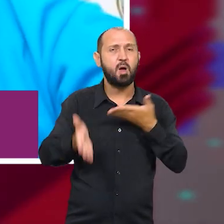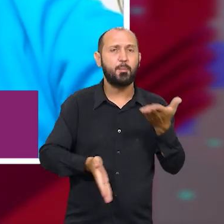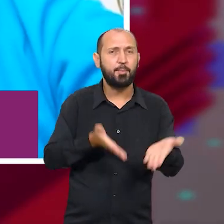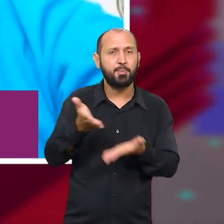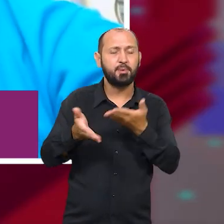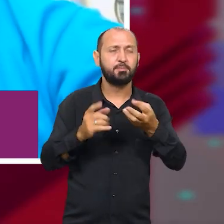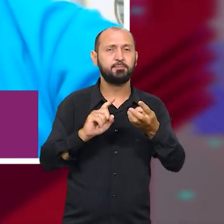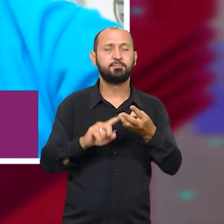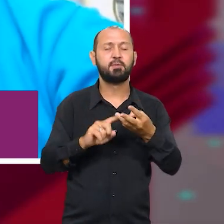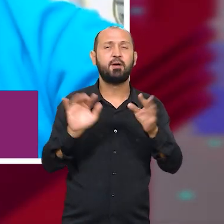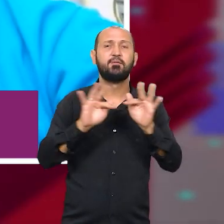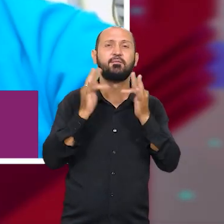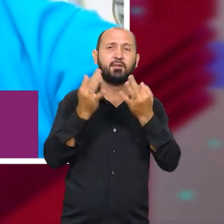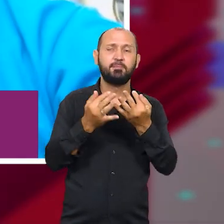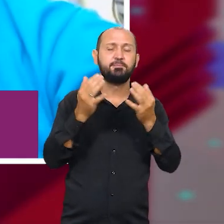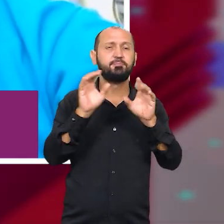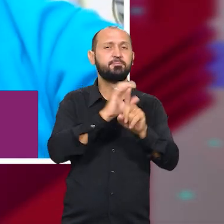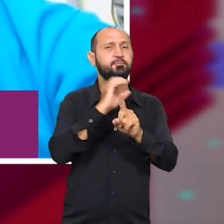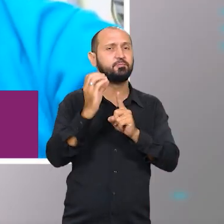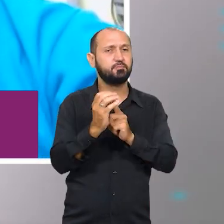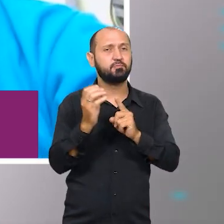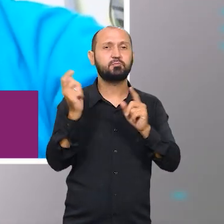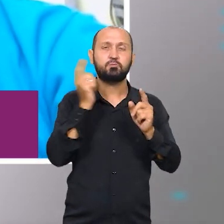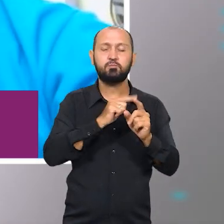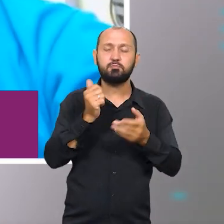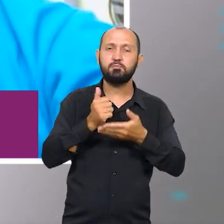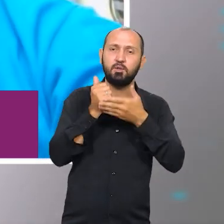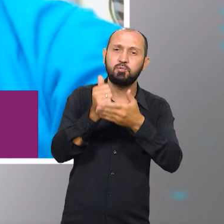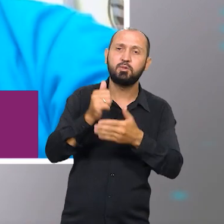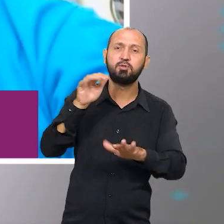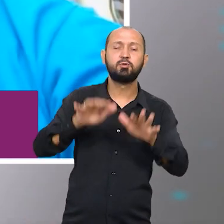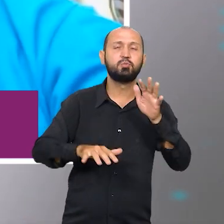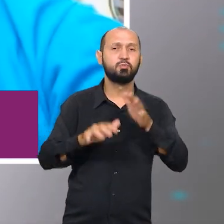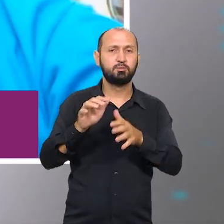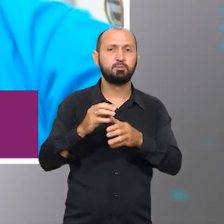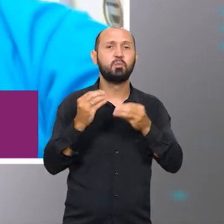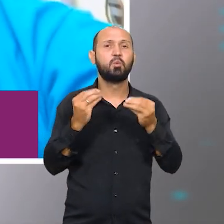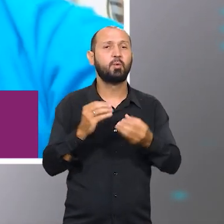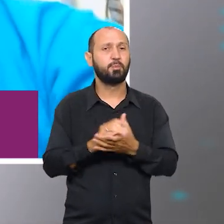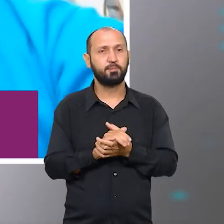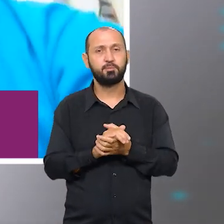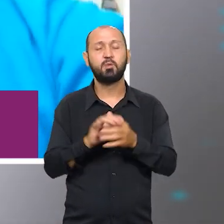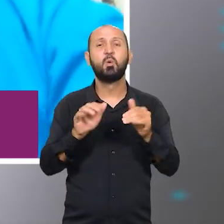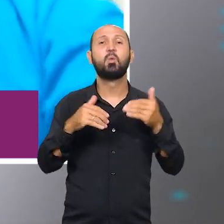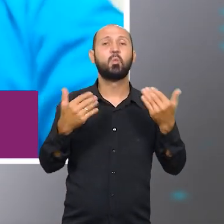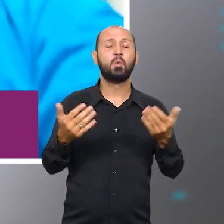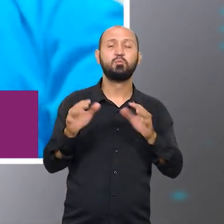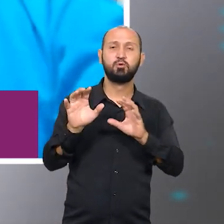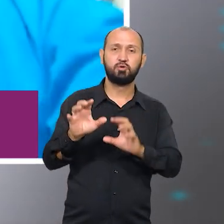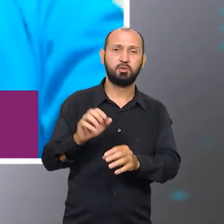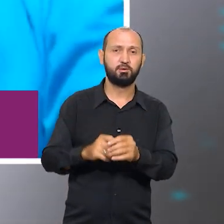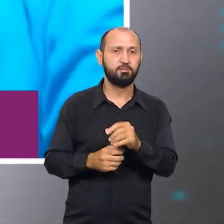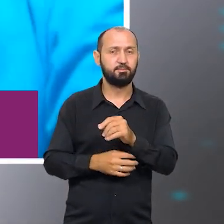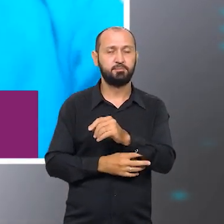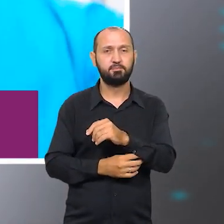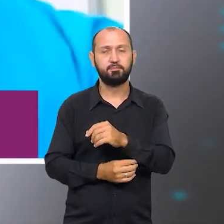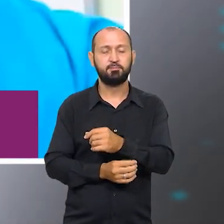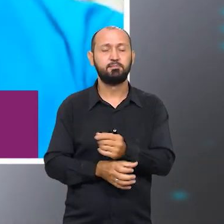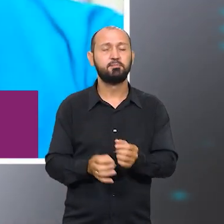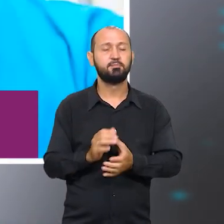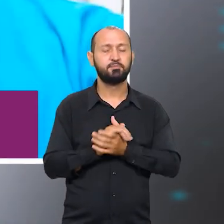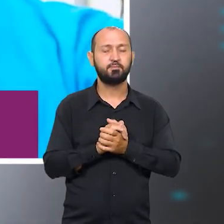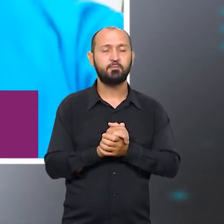a comunidade podem auxiliar de alguma forma? E quais seriam essas formas? Lívia,